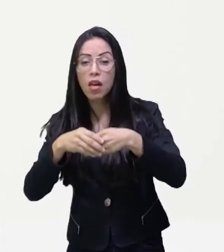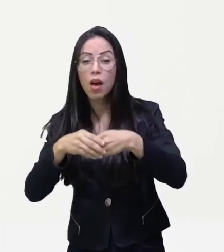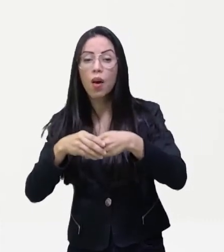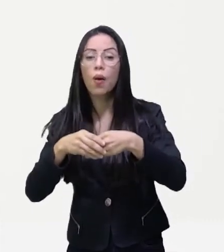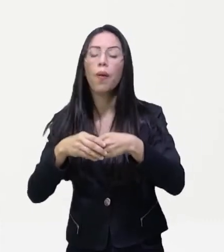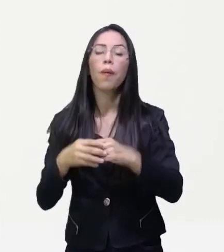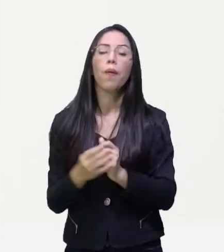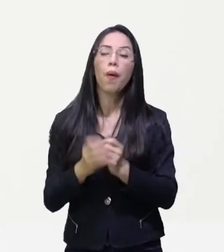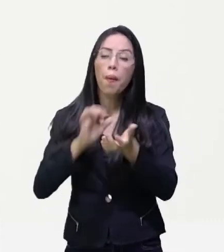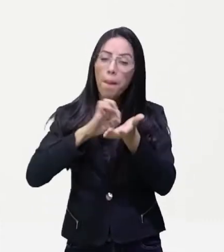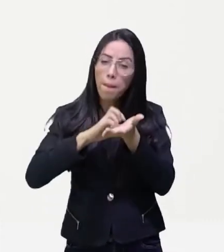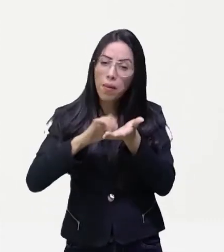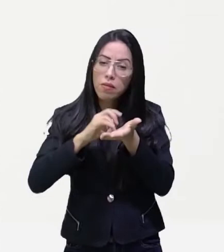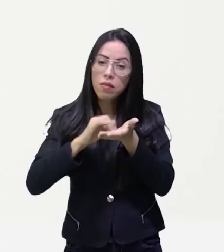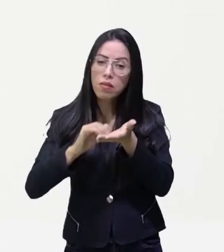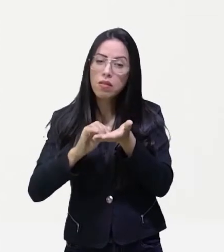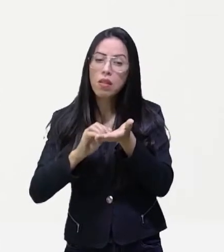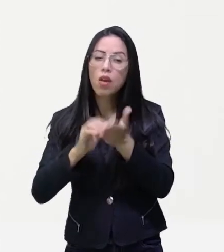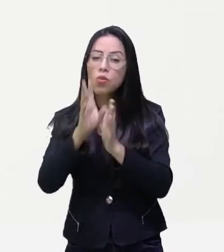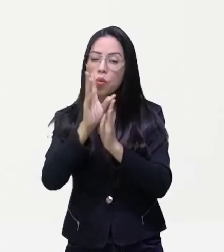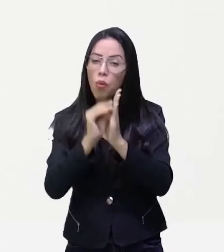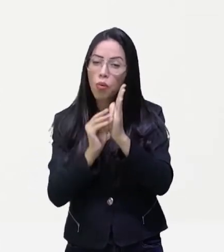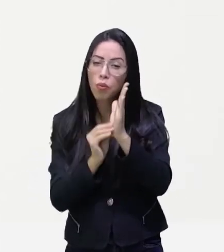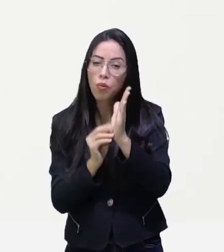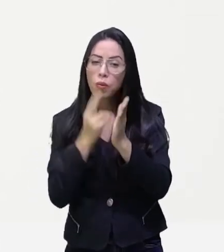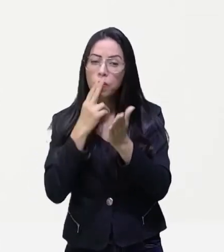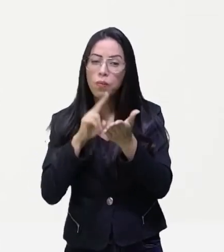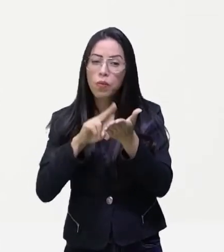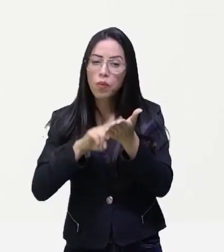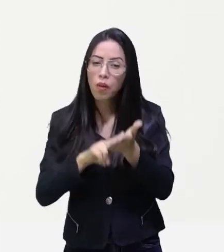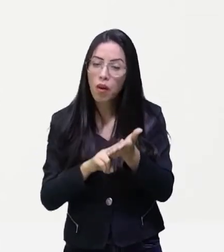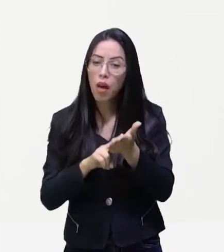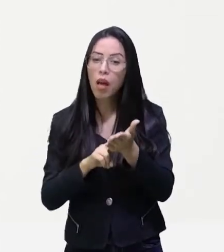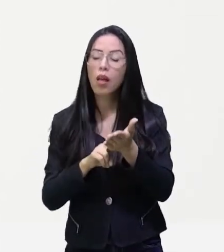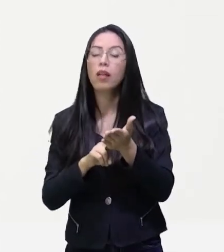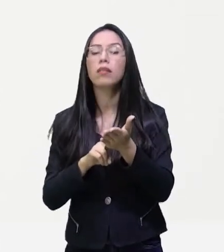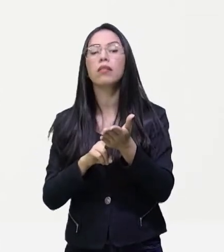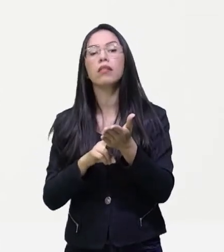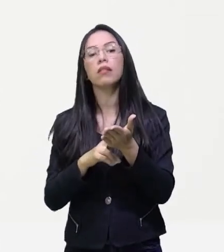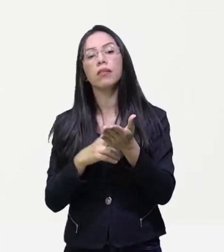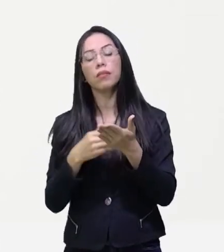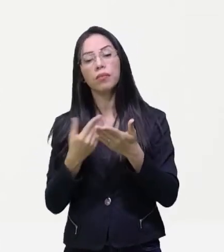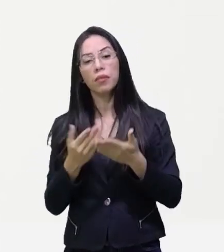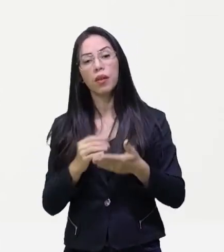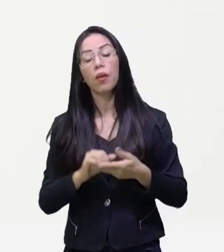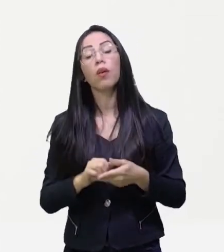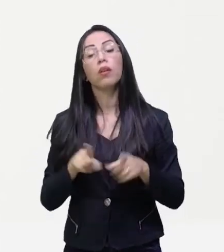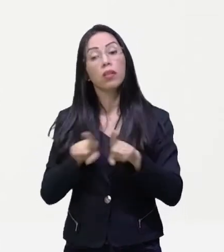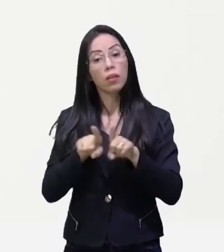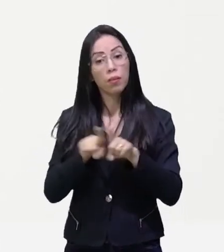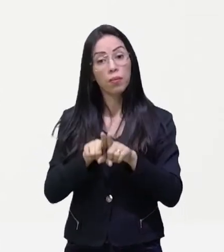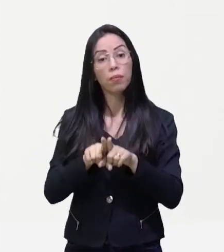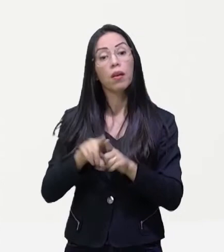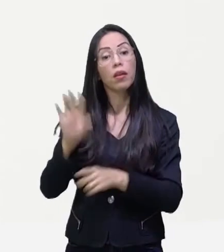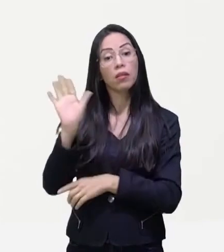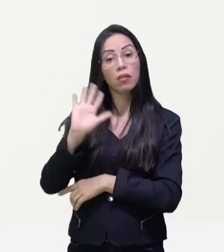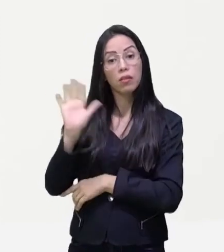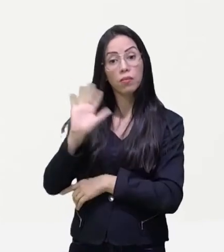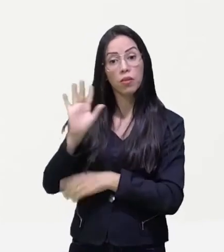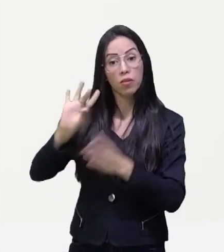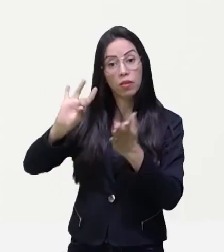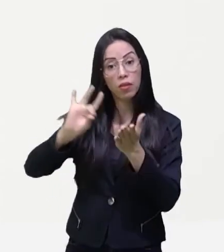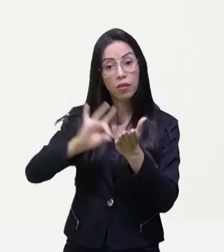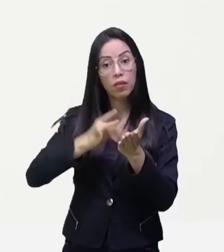seu destino, com a pessoa que está lendo, com a pessoa que está recebendo, a despedida e sua